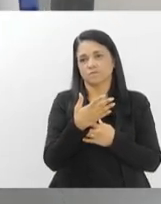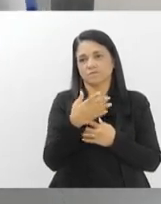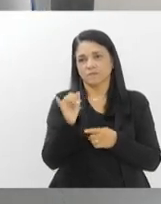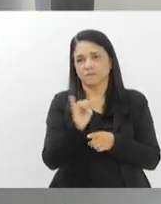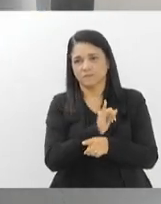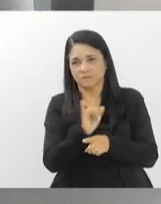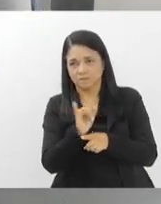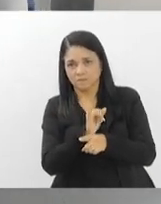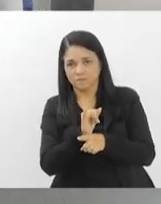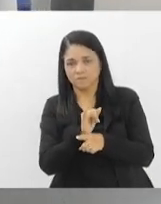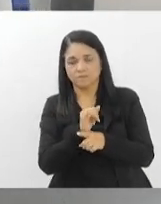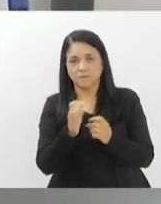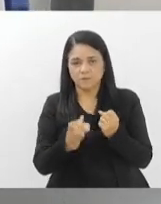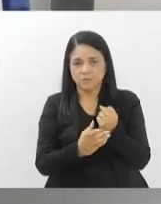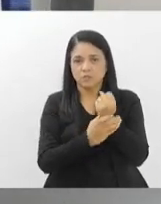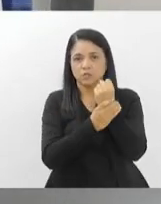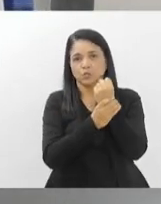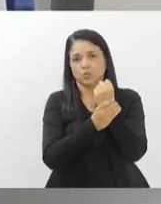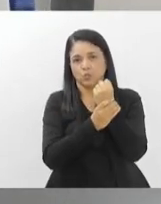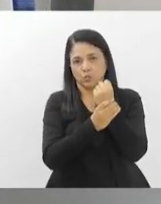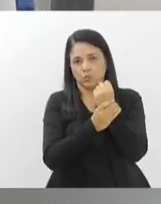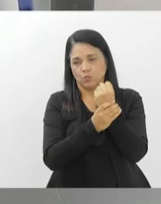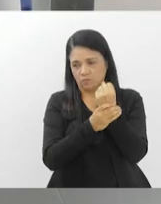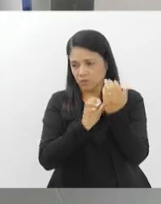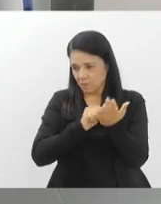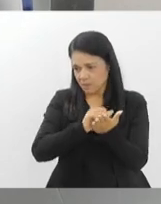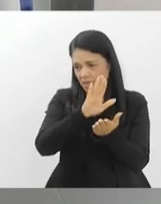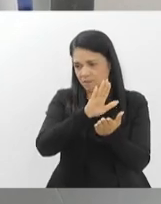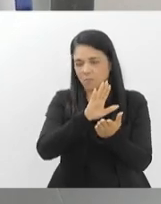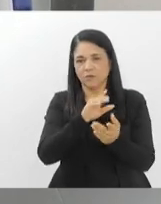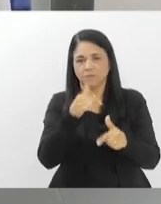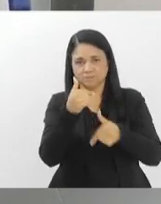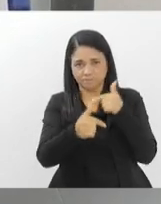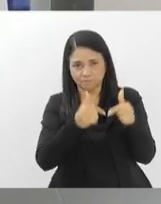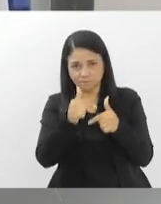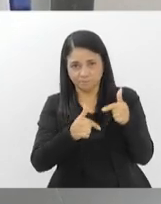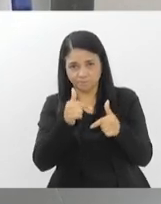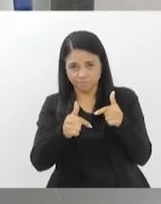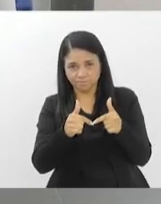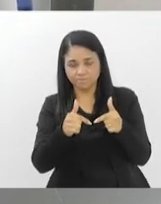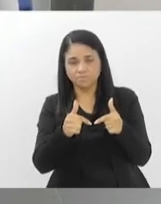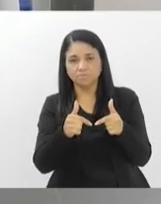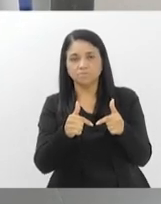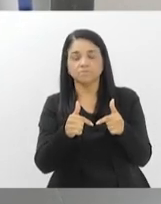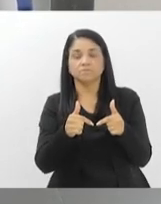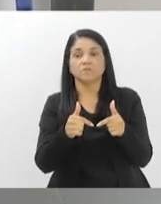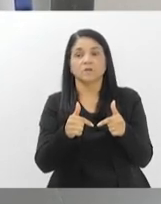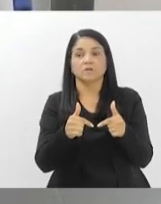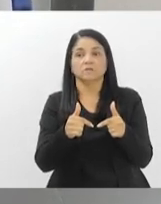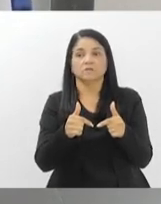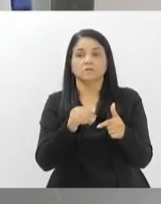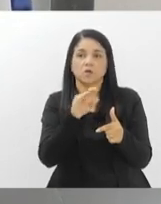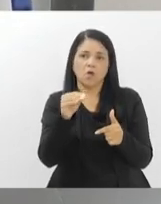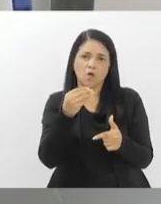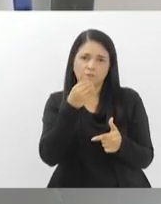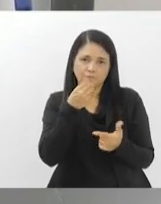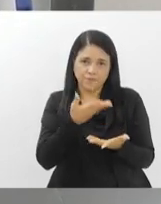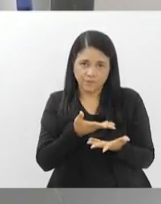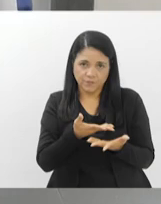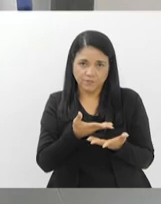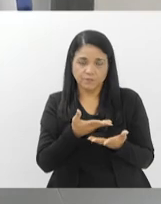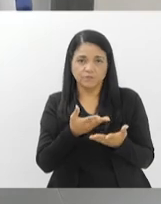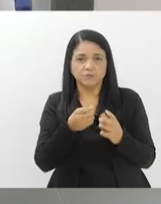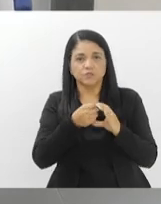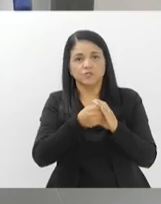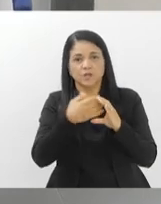na mesma duração do seguro-desemprego e que passa a ser, por óbvio, algo de